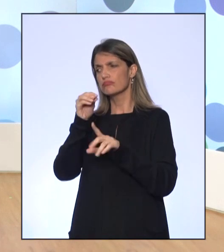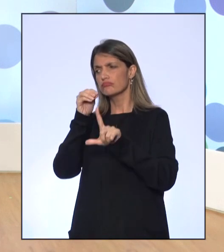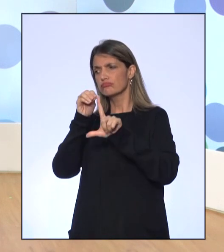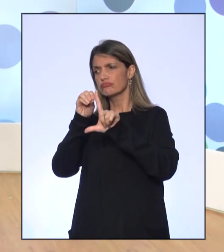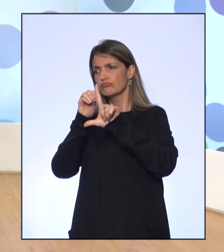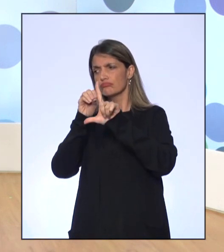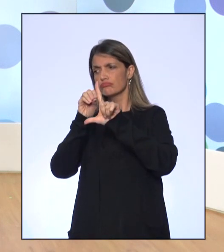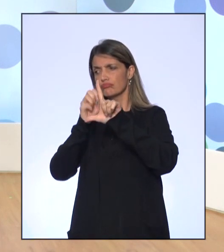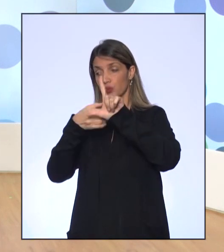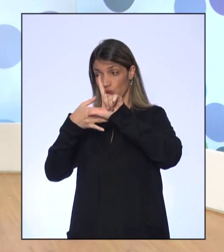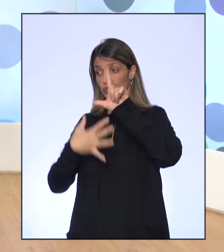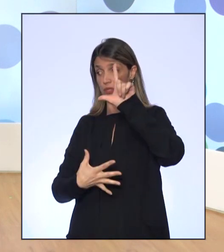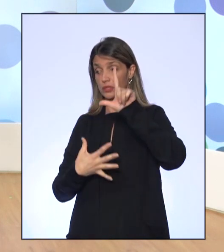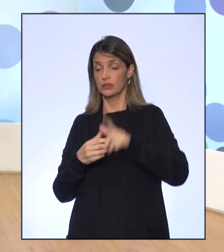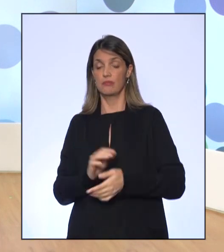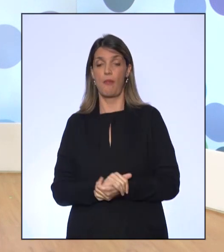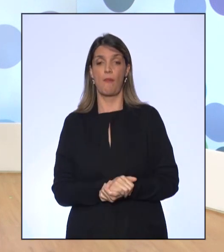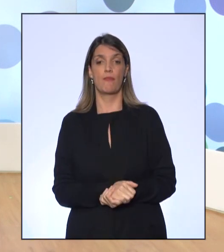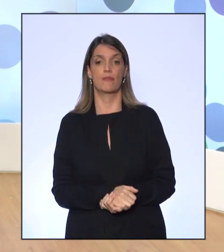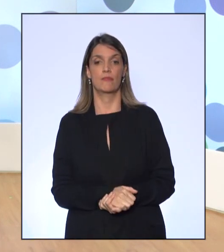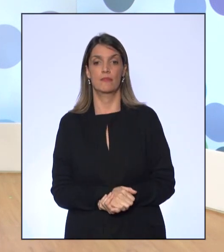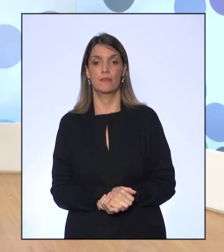ver aqui.